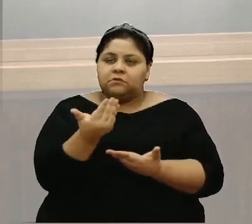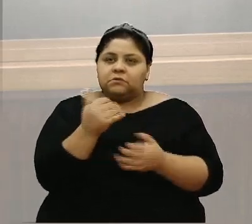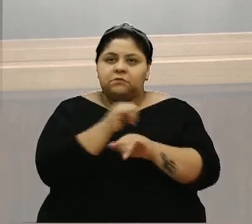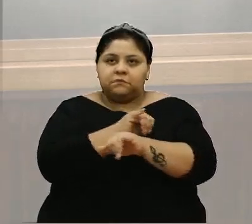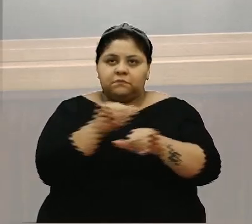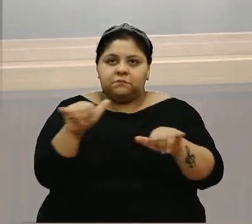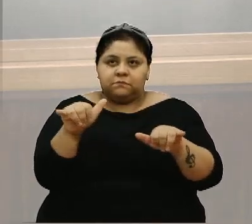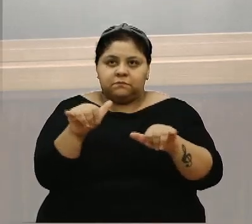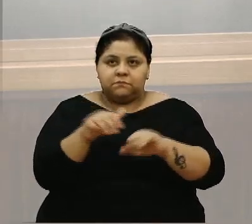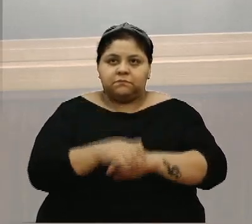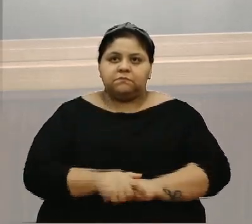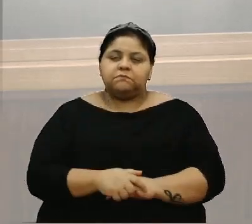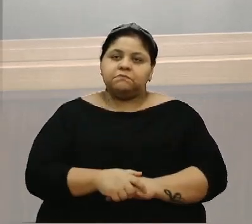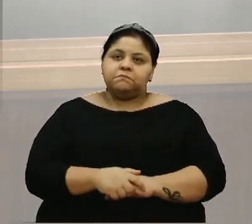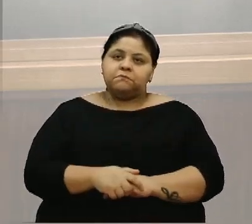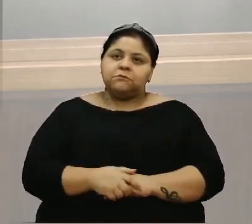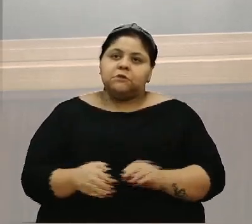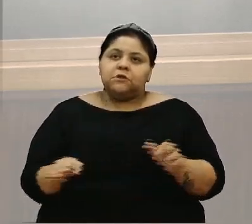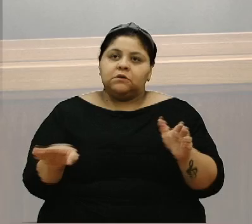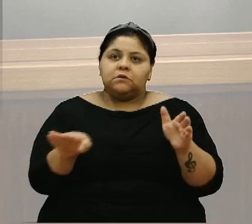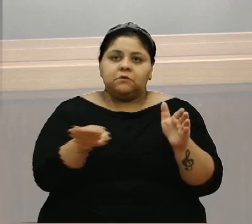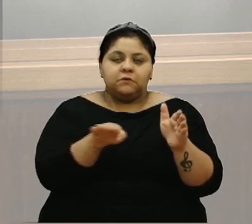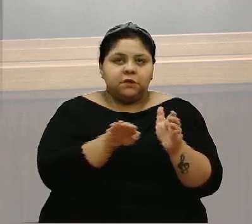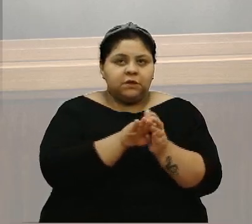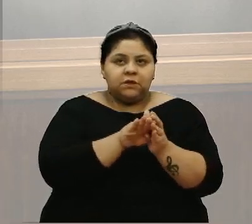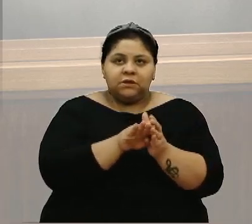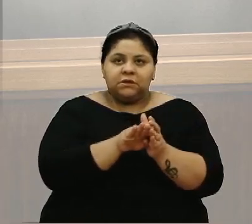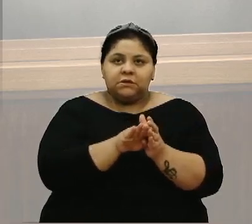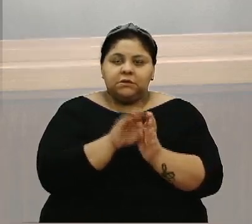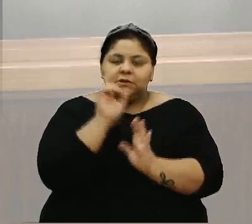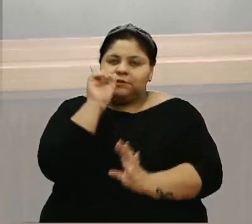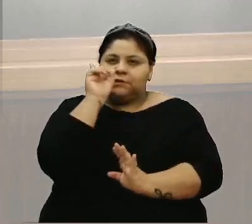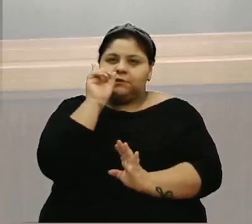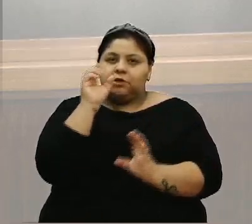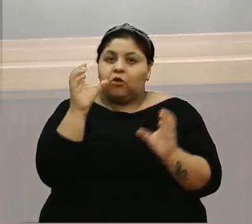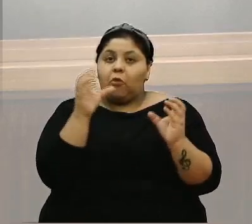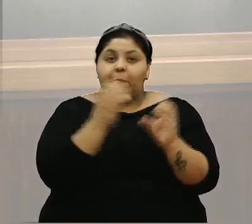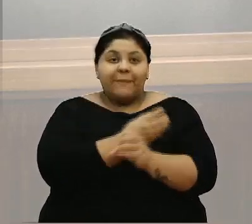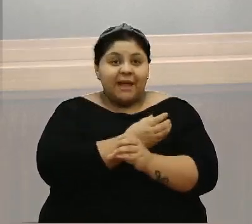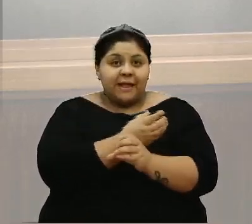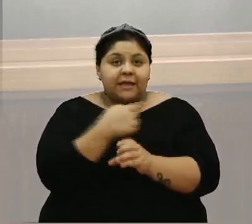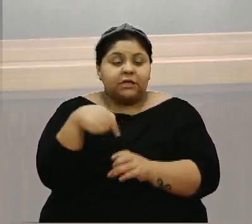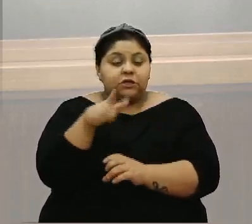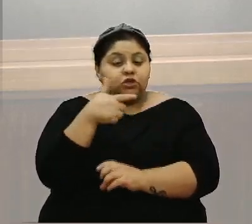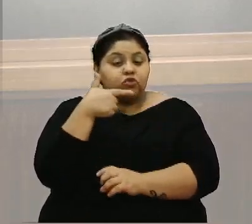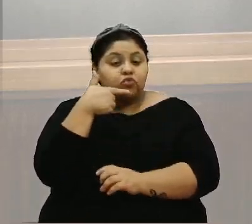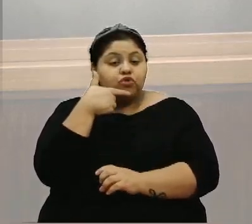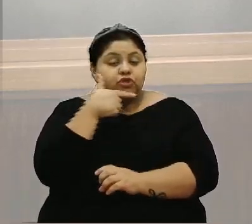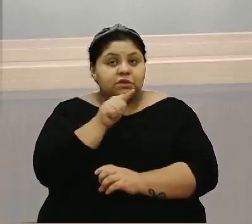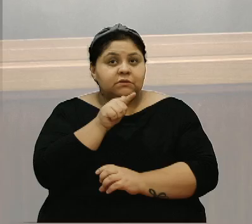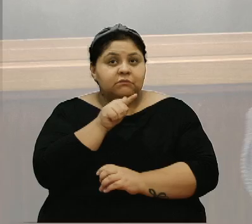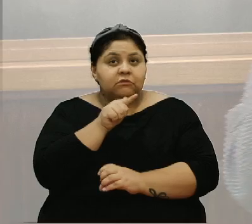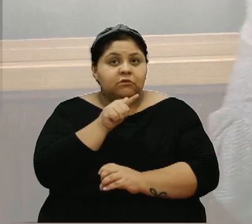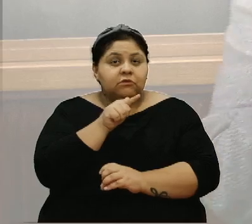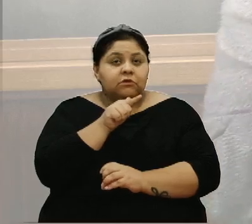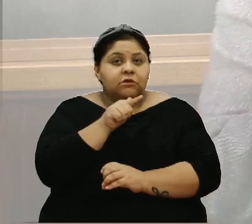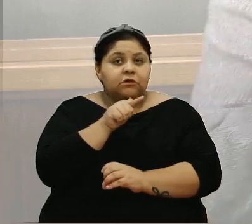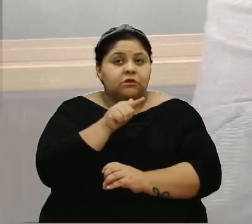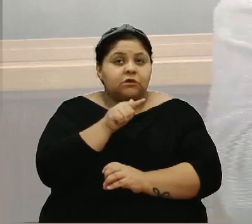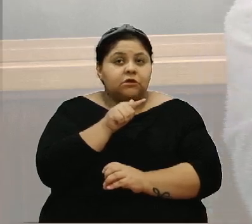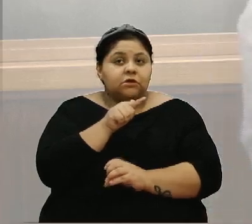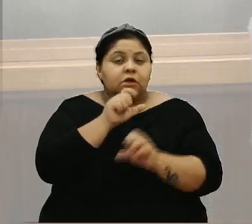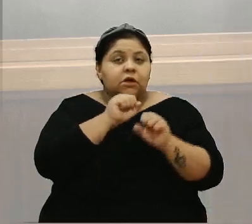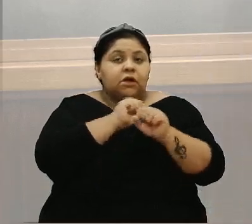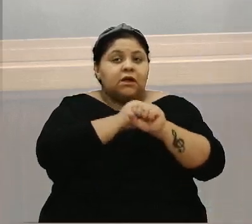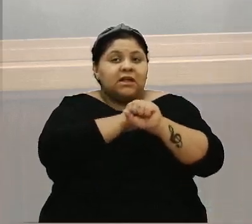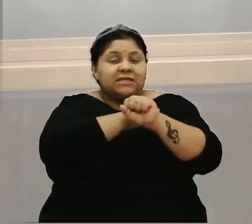informação, que chega de uma forma muito completa para que a gente consiga sanar atualmente